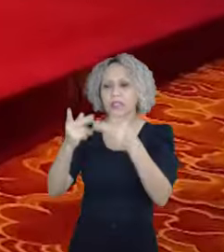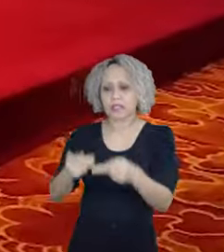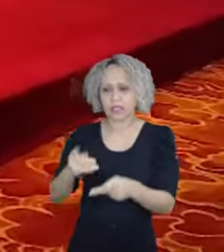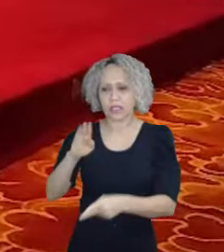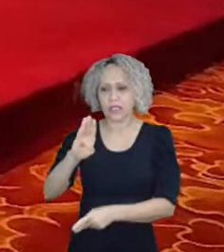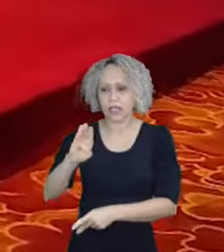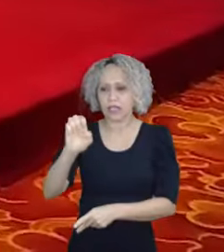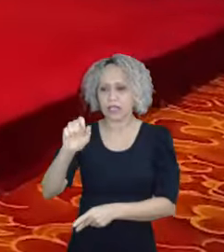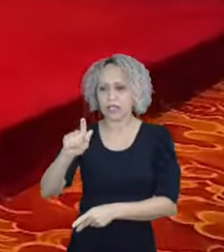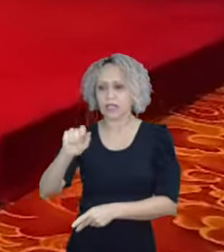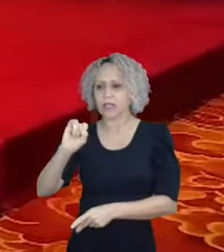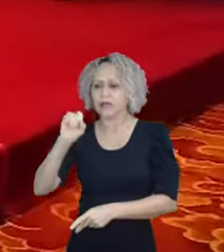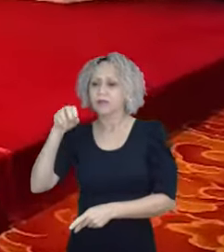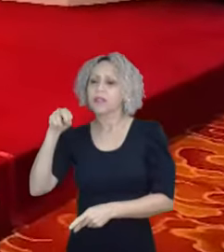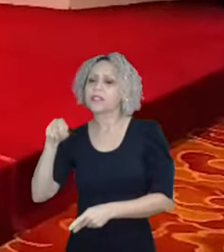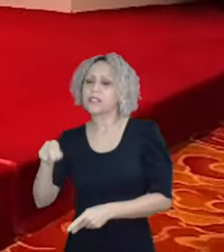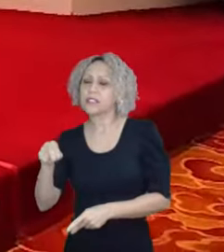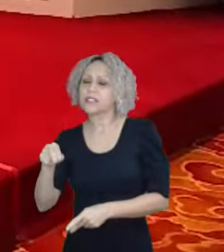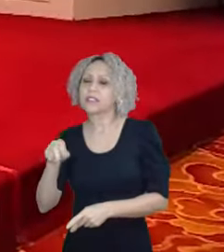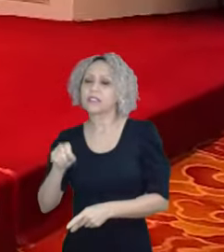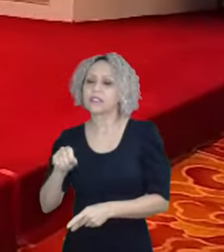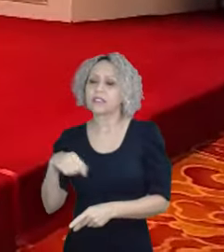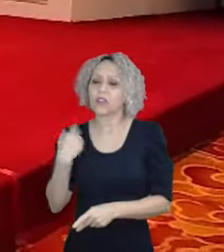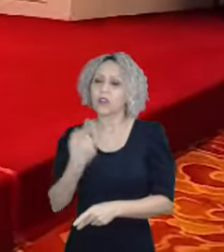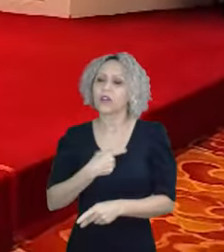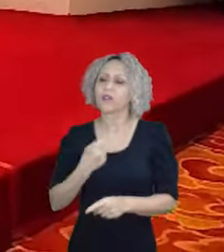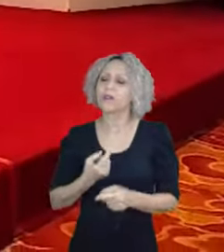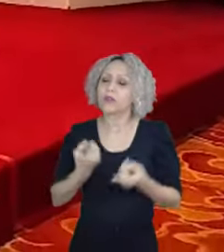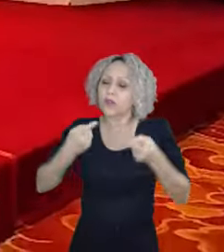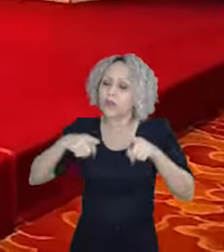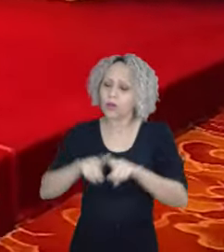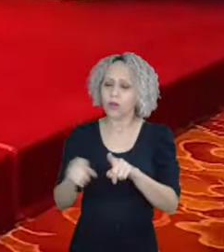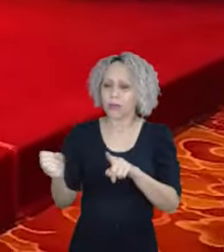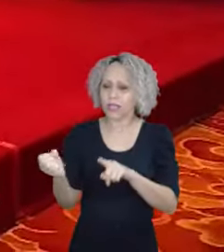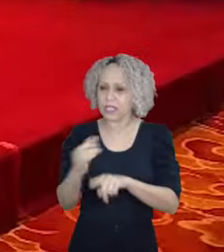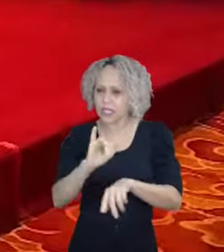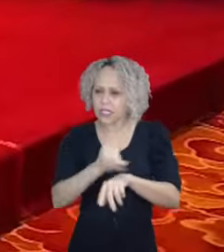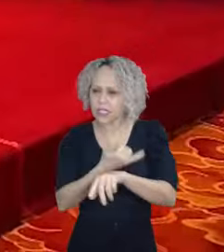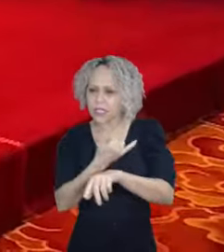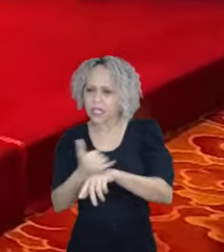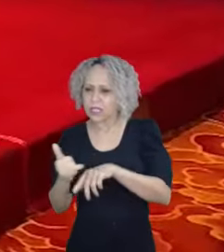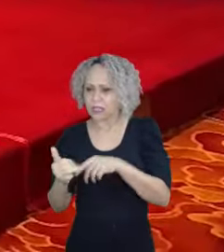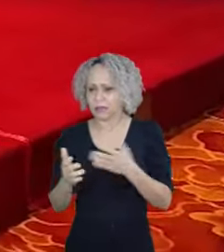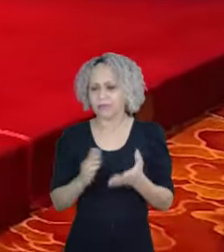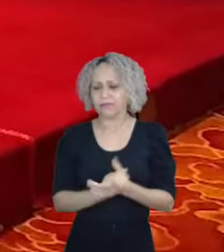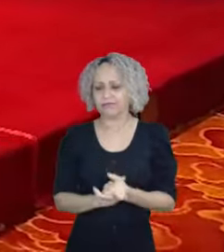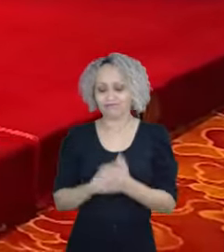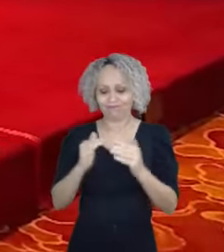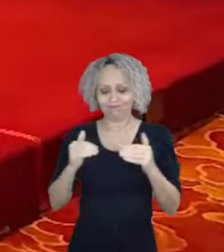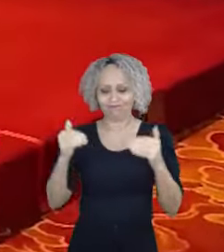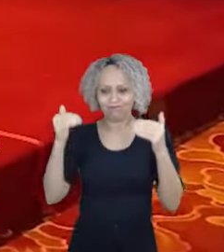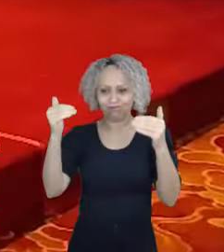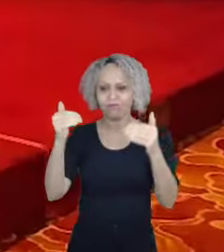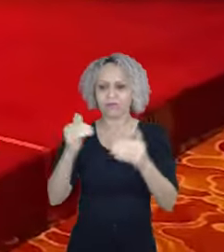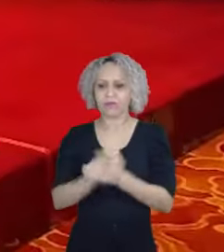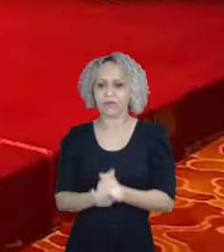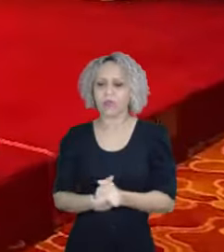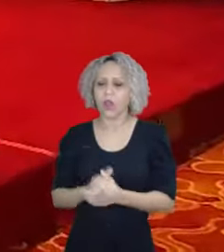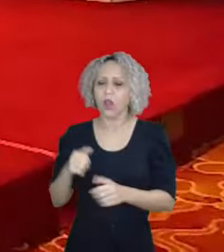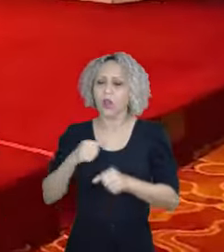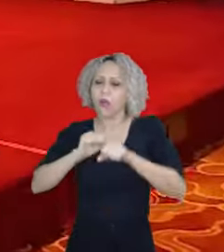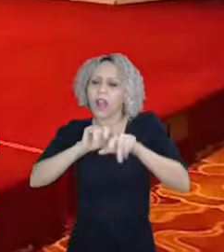meu terceiro mandato, alçamos nossa parceria estratégica a um novo patamar, expandimos nossos